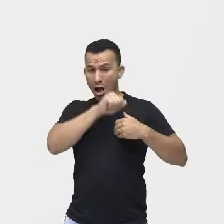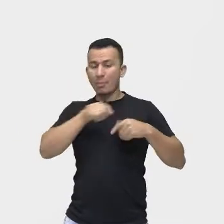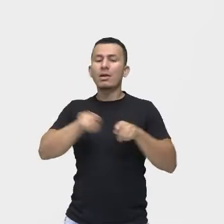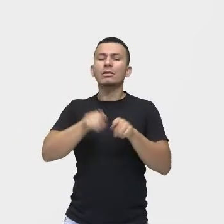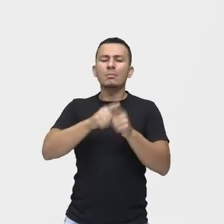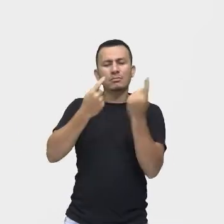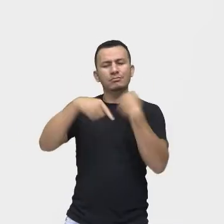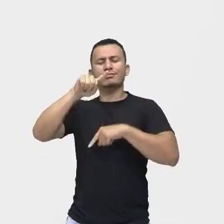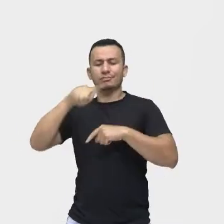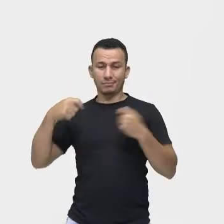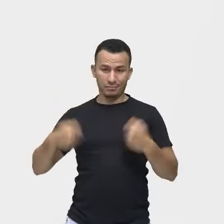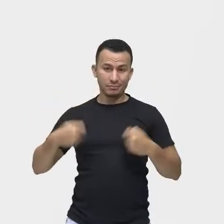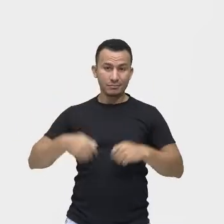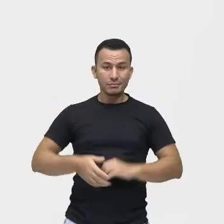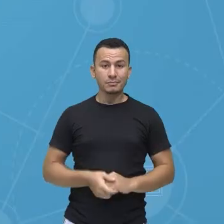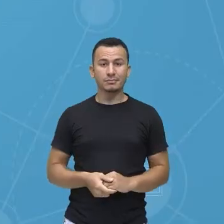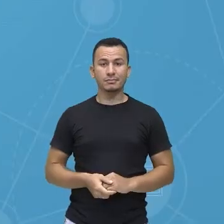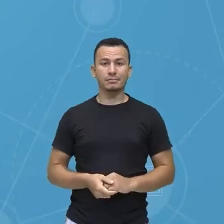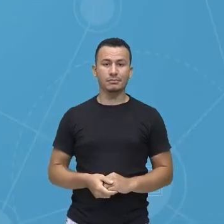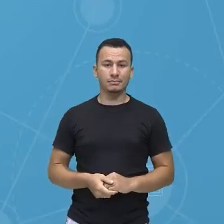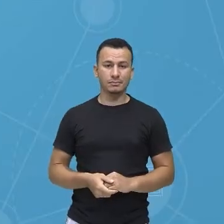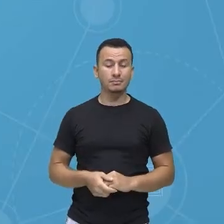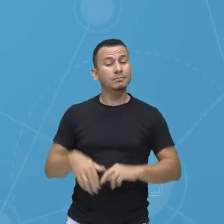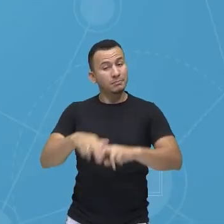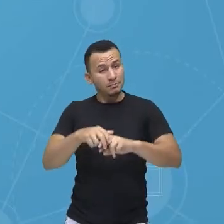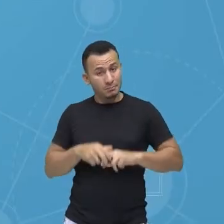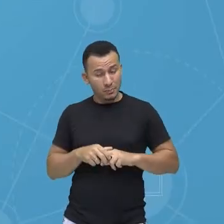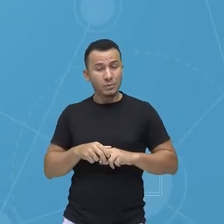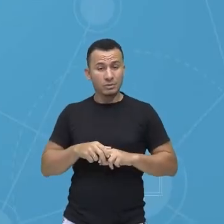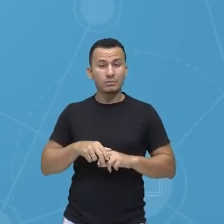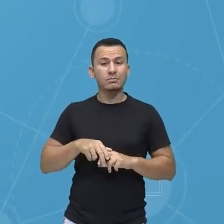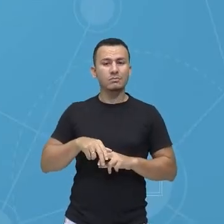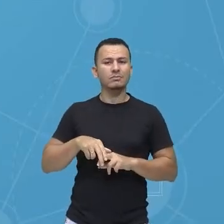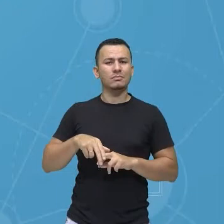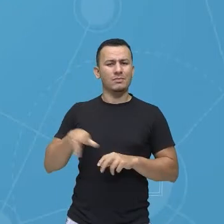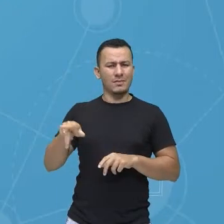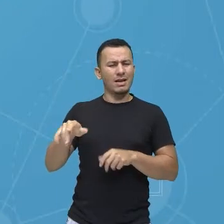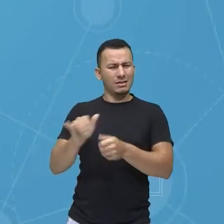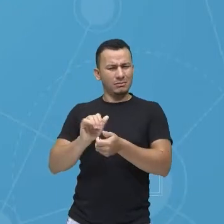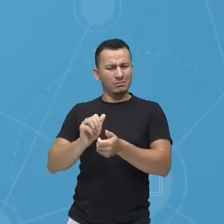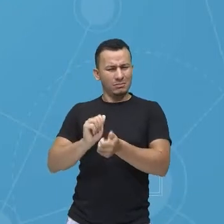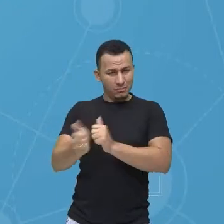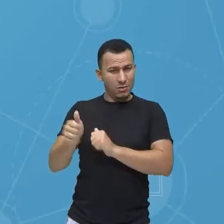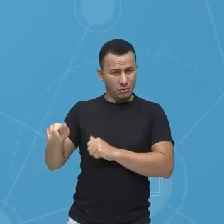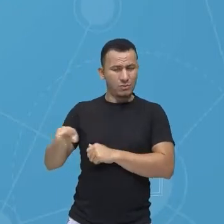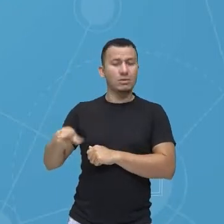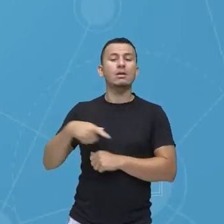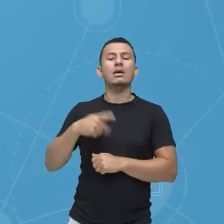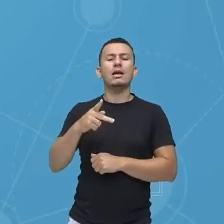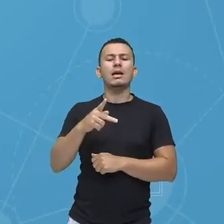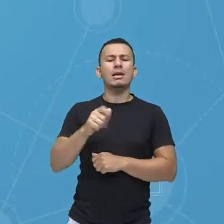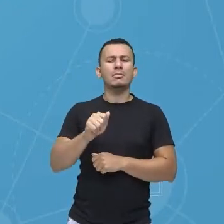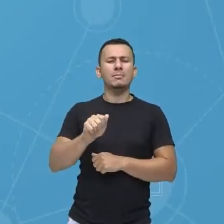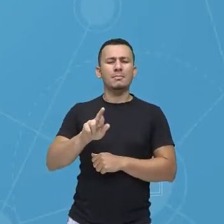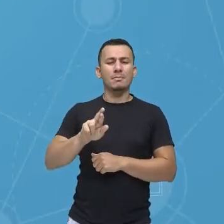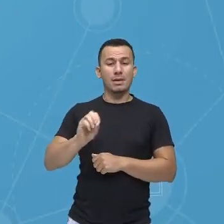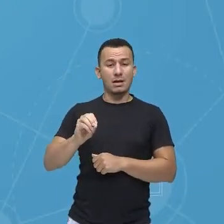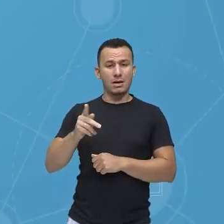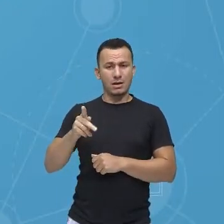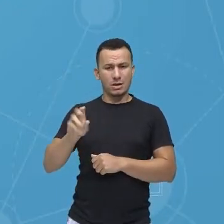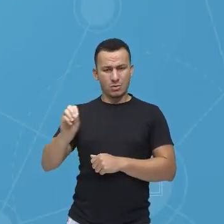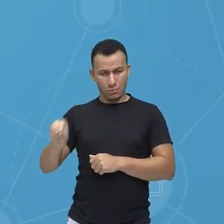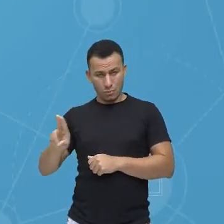superando seus limites. Então, assim, a gente vê que o parkour é uma forma de você se deslocar pelo